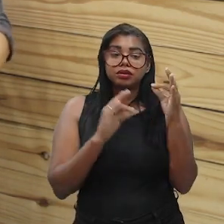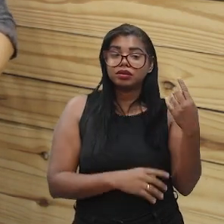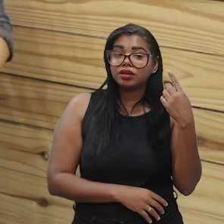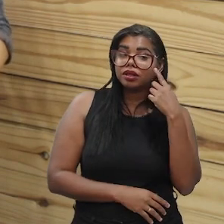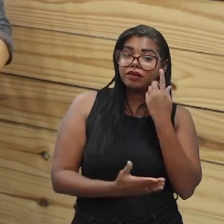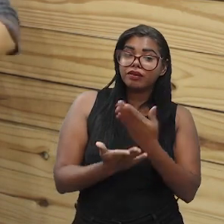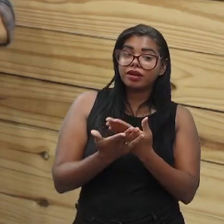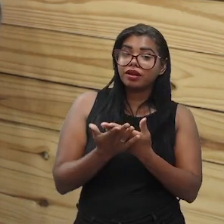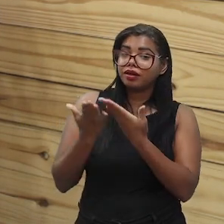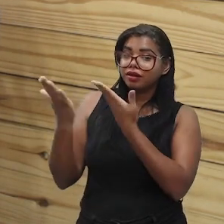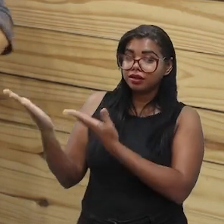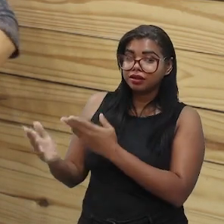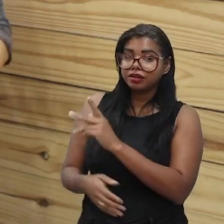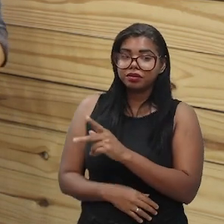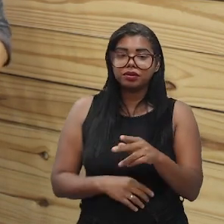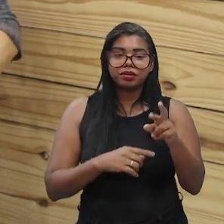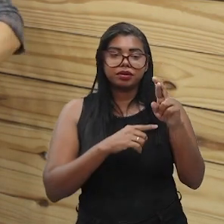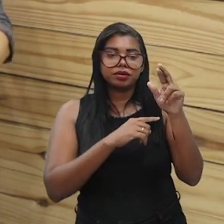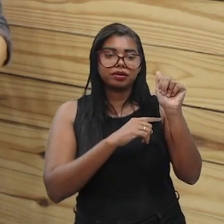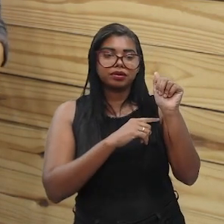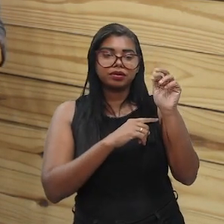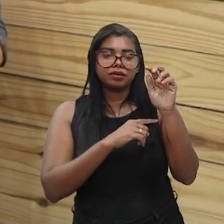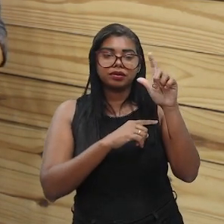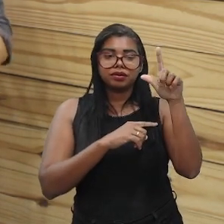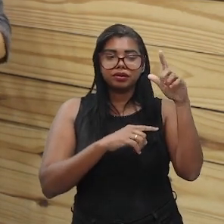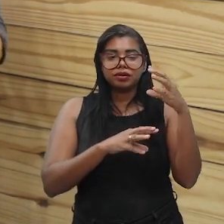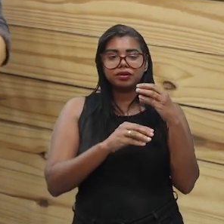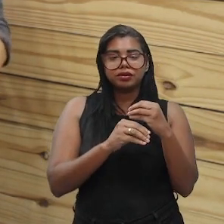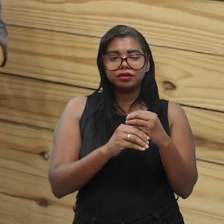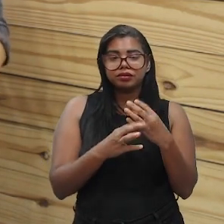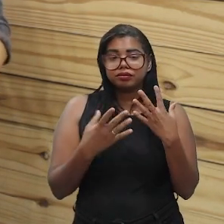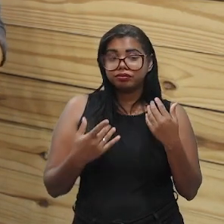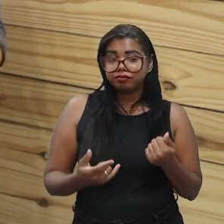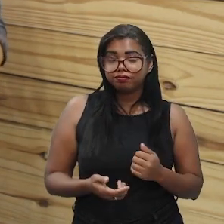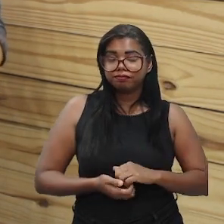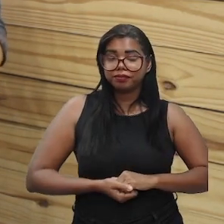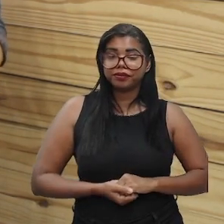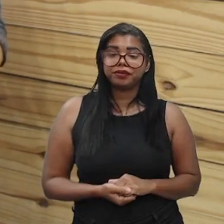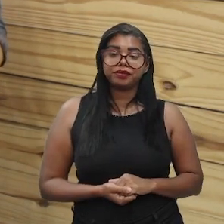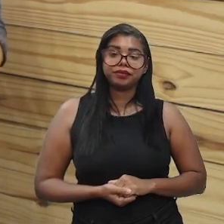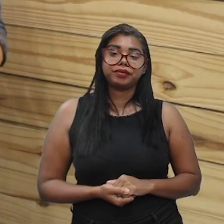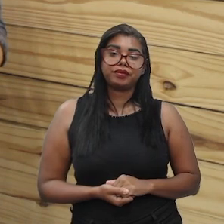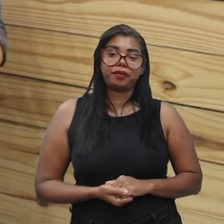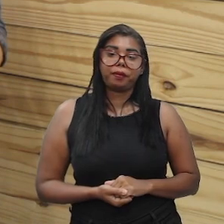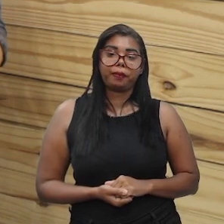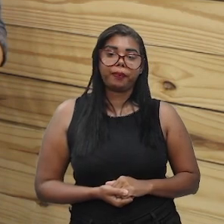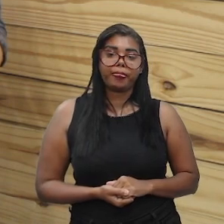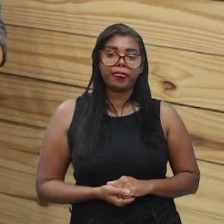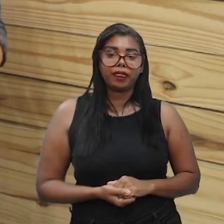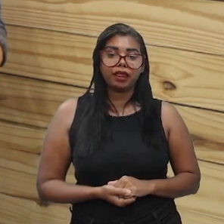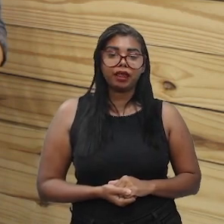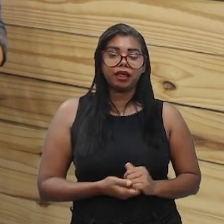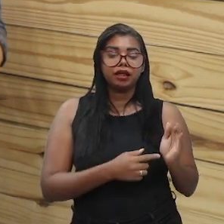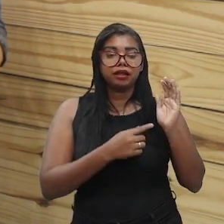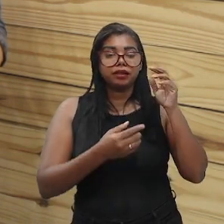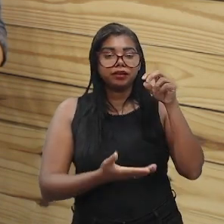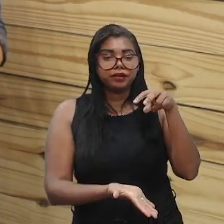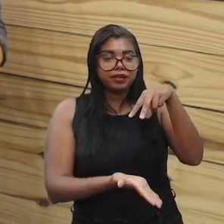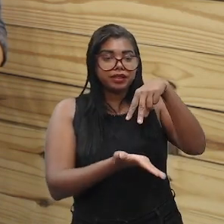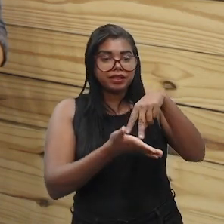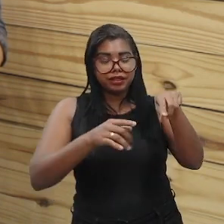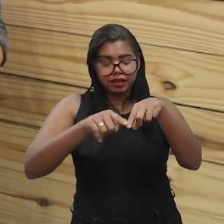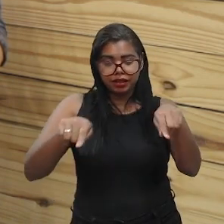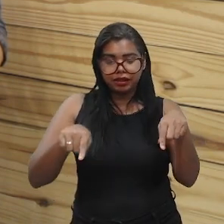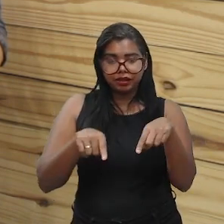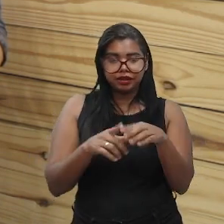casa, tranquilo, sem precisar entrar nesse clima de exaustão ou de sobrecarga. E quando a gente está numa atividade presencial de sala de